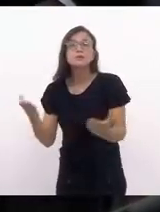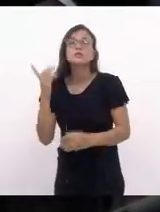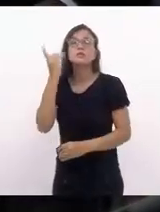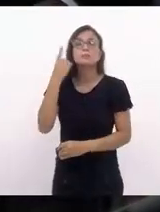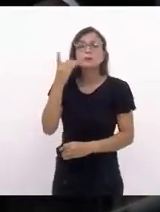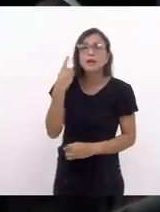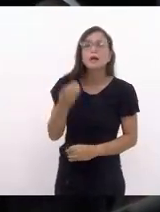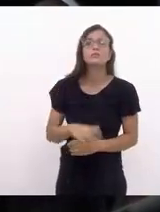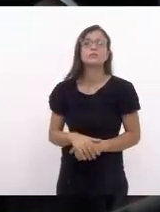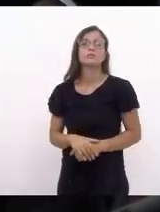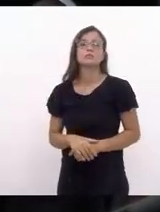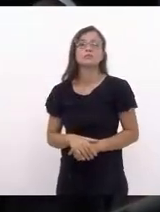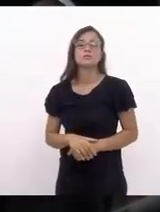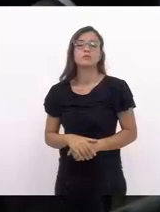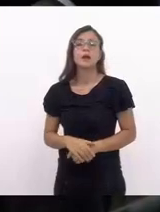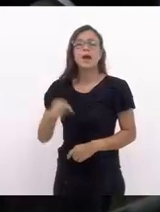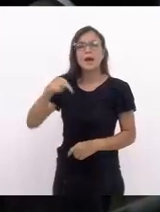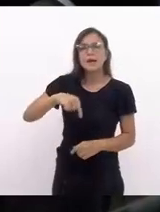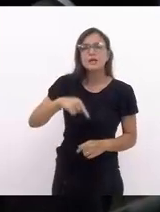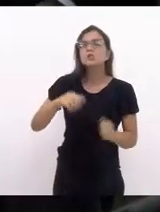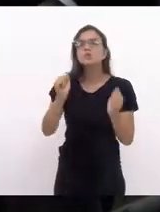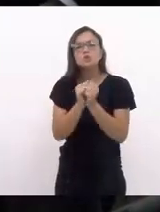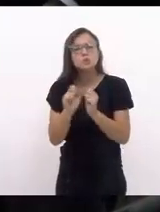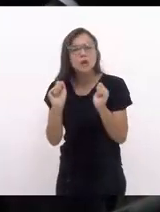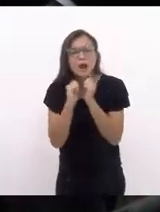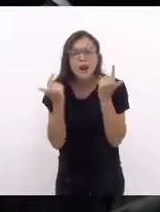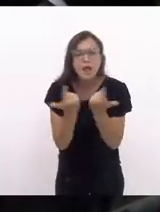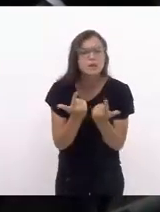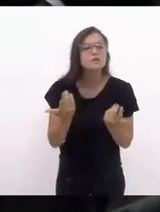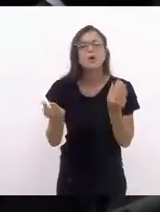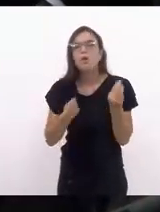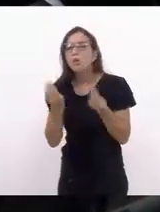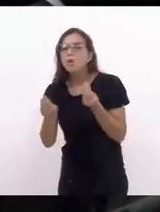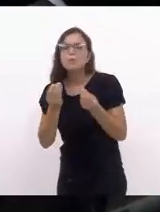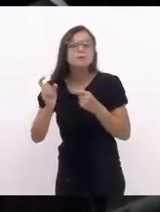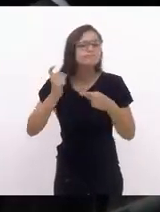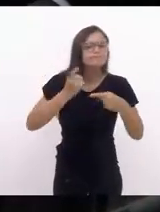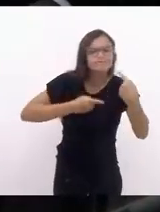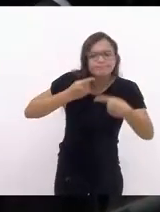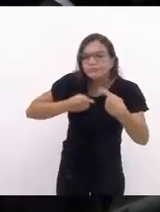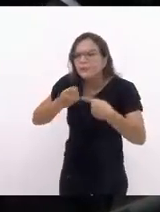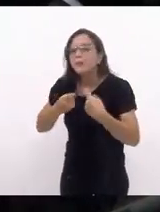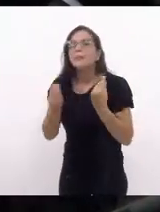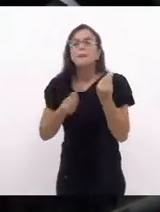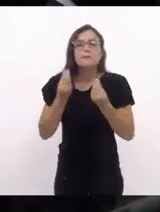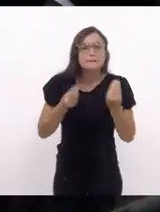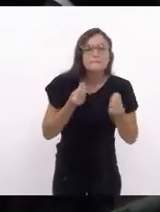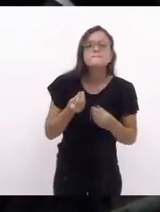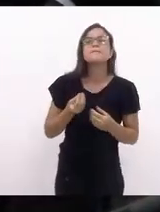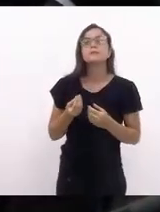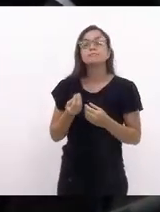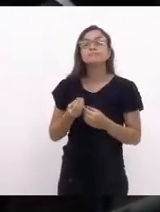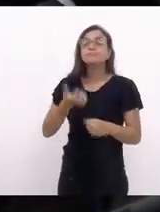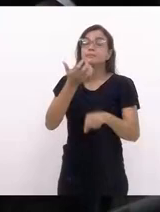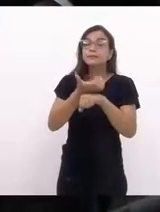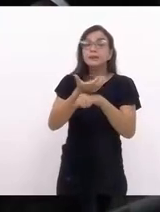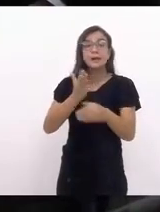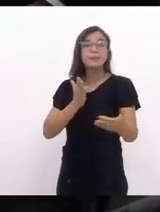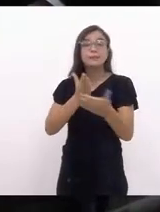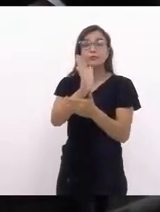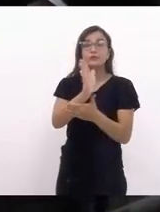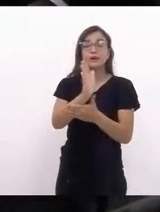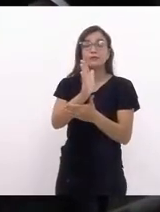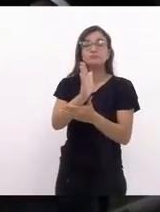vocês vão civis estavam aqui na casa discutir e debater daquele poderá se aprovar essa matéria que no meu entendimento